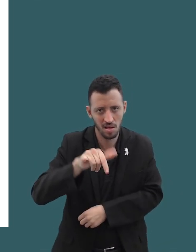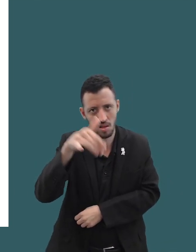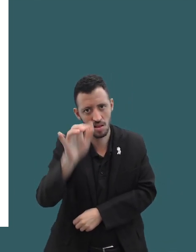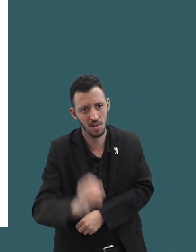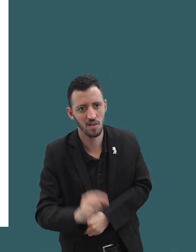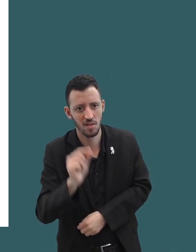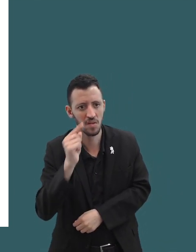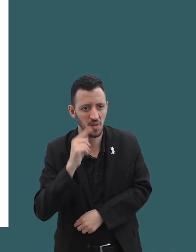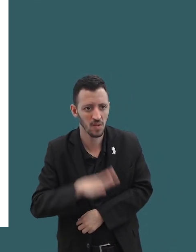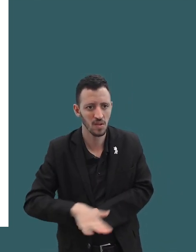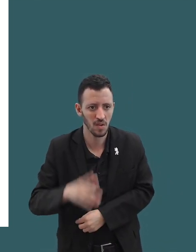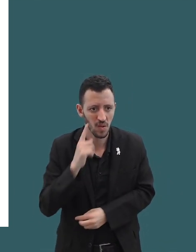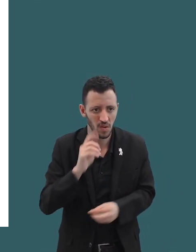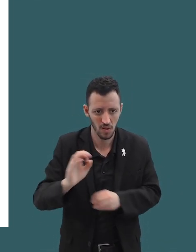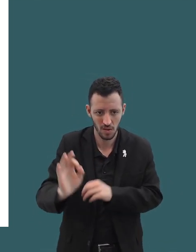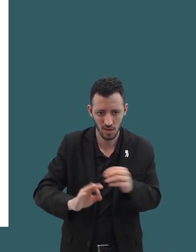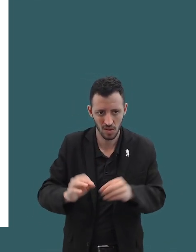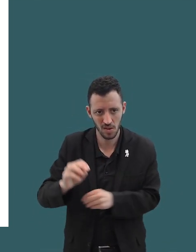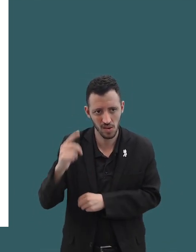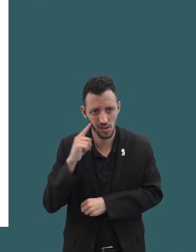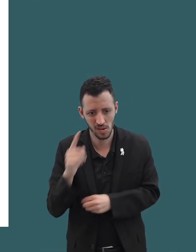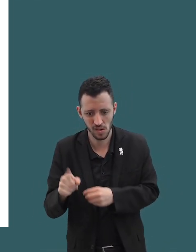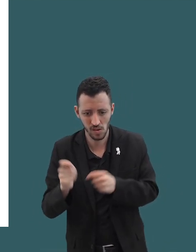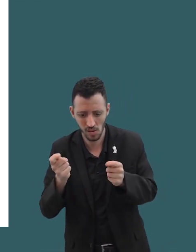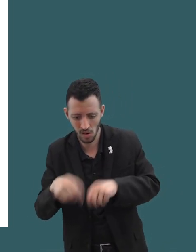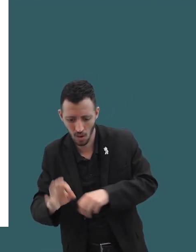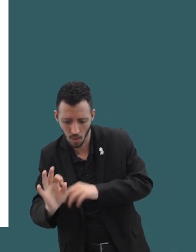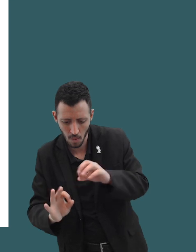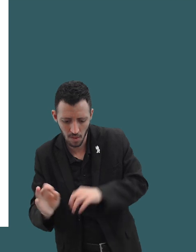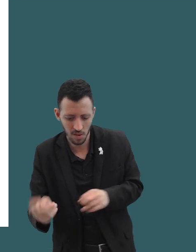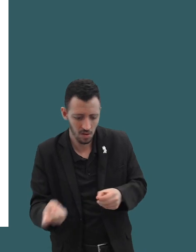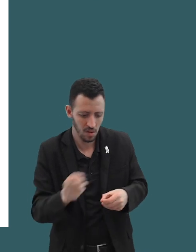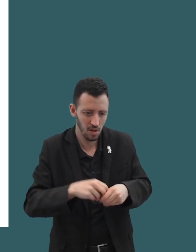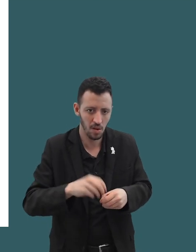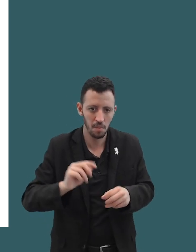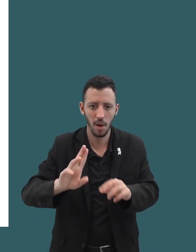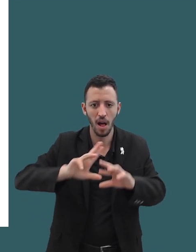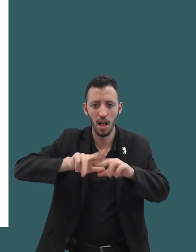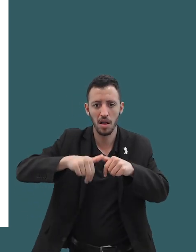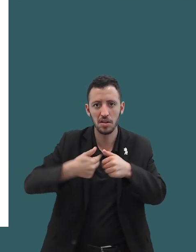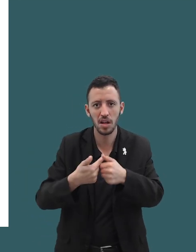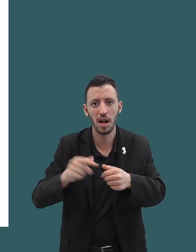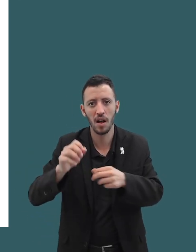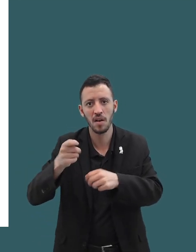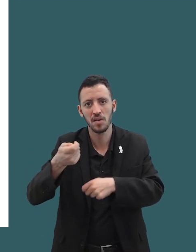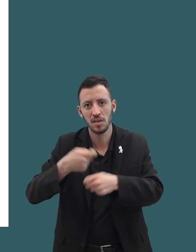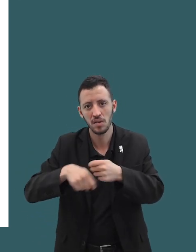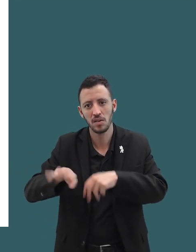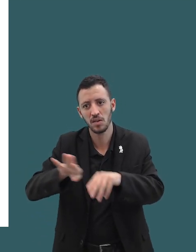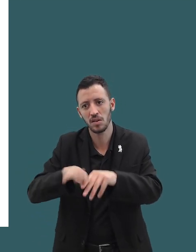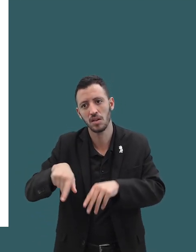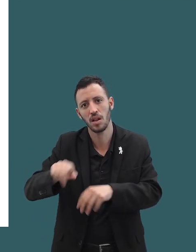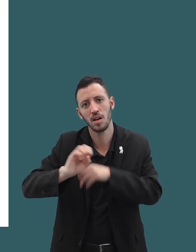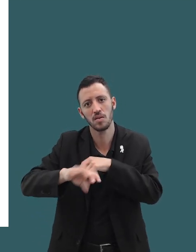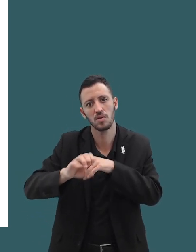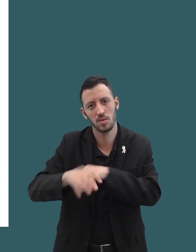lixos. As crianças separarem lixos, reciclar lixo, né? Então, quantas coisas são possíveis de você fazer na educação básica, né?